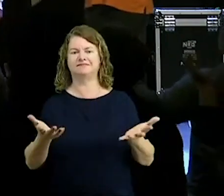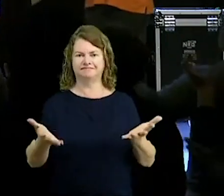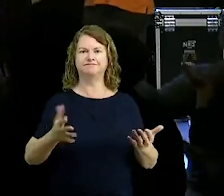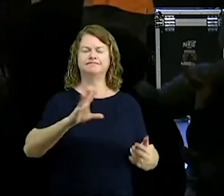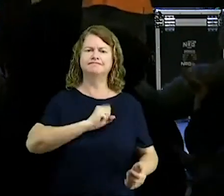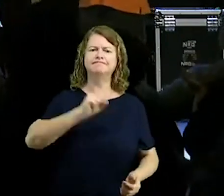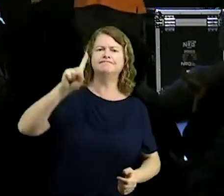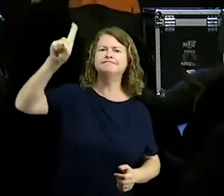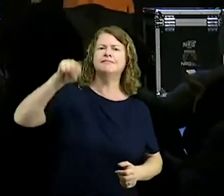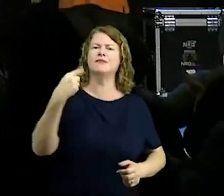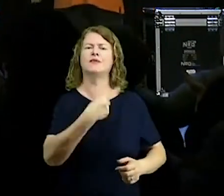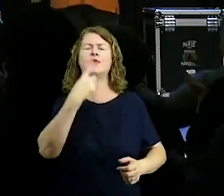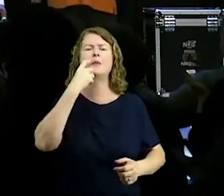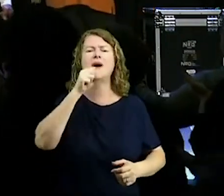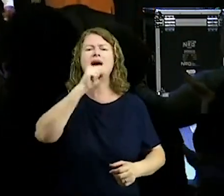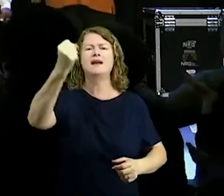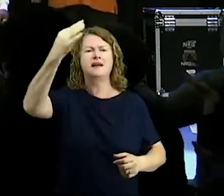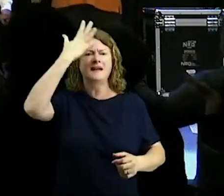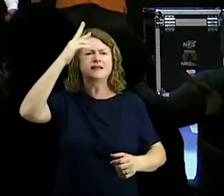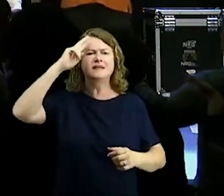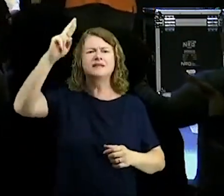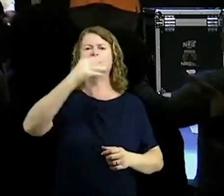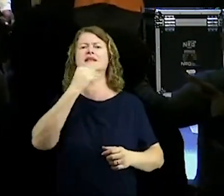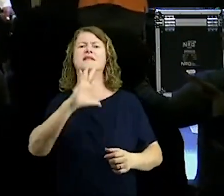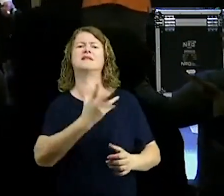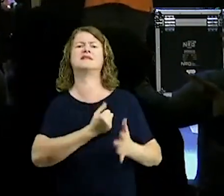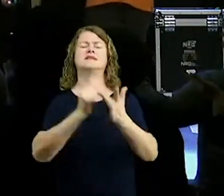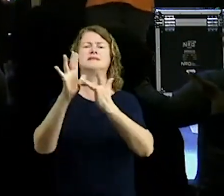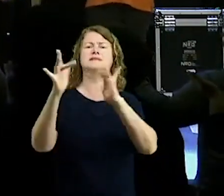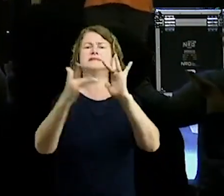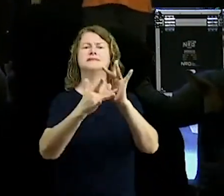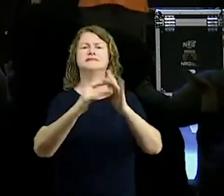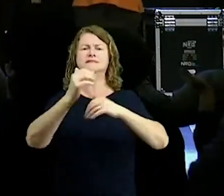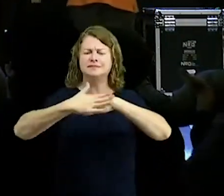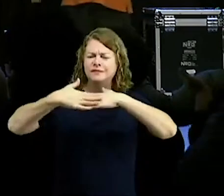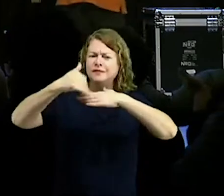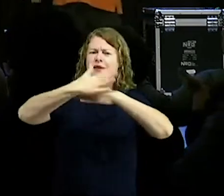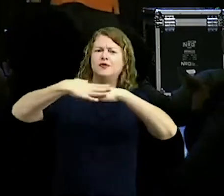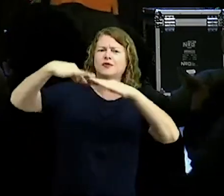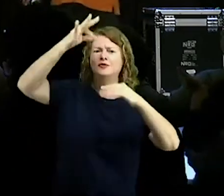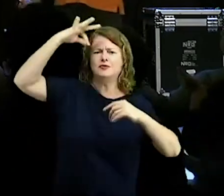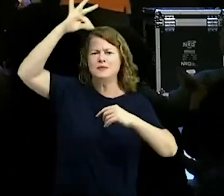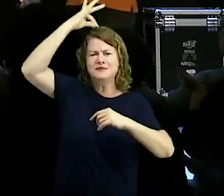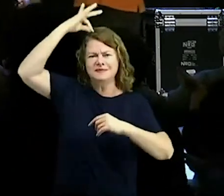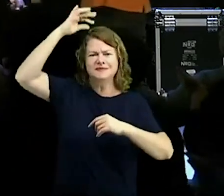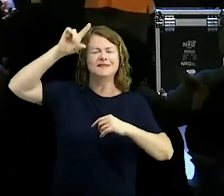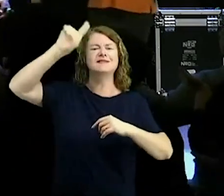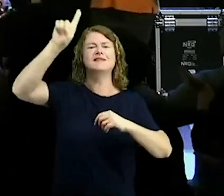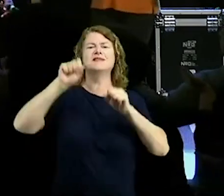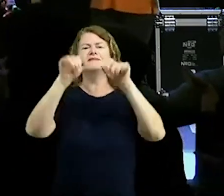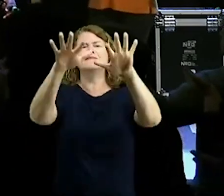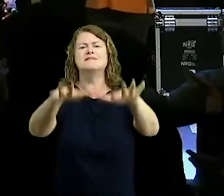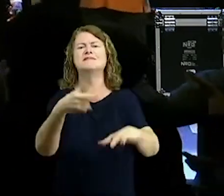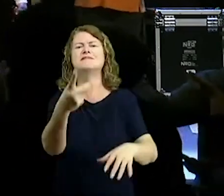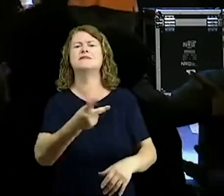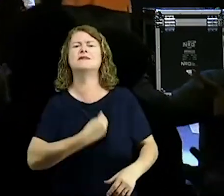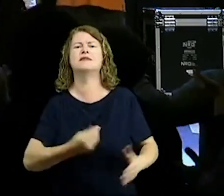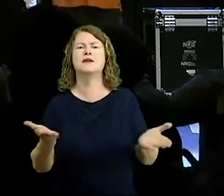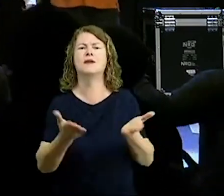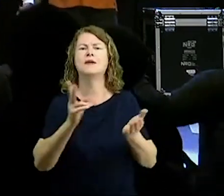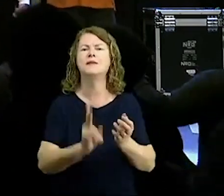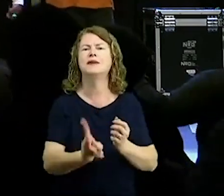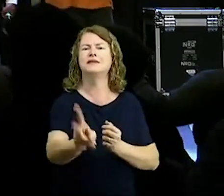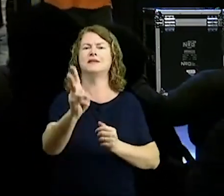nosso Pai, a graça do nosso Senhor e Salvador Jesus Cristo e as consolações do Espírito Santo de Deus seja sobre sua vida agora e